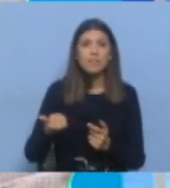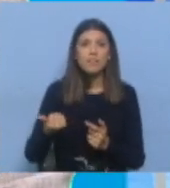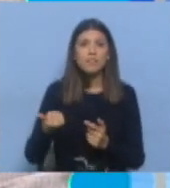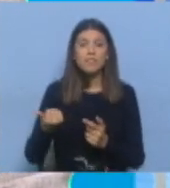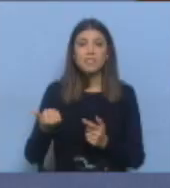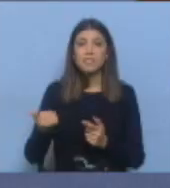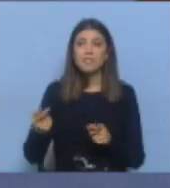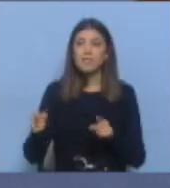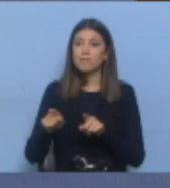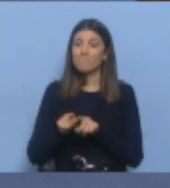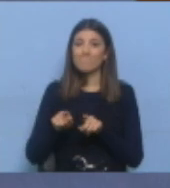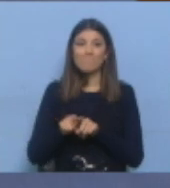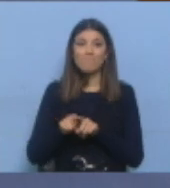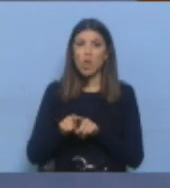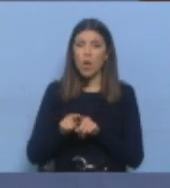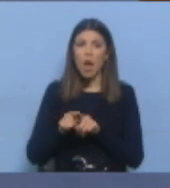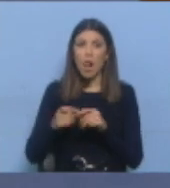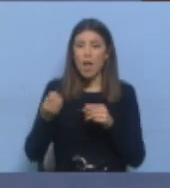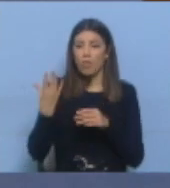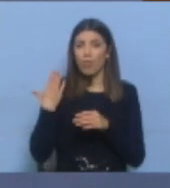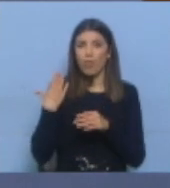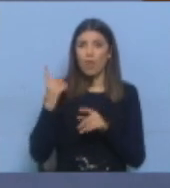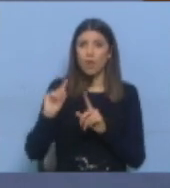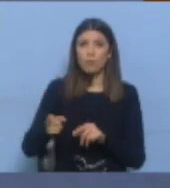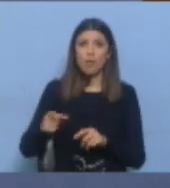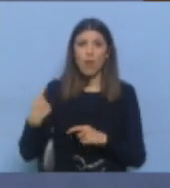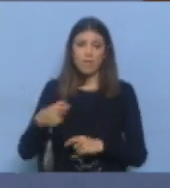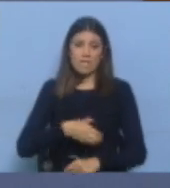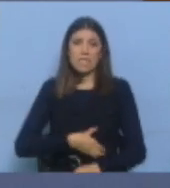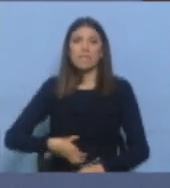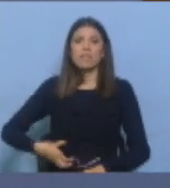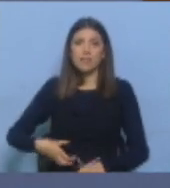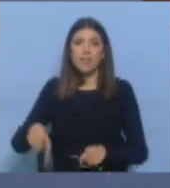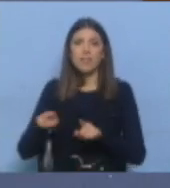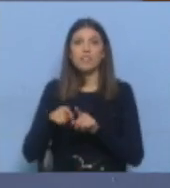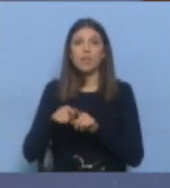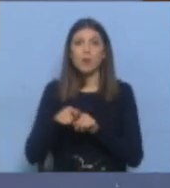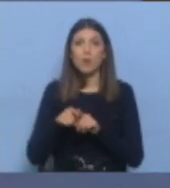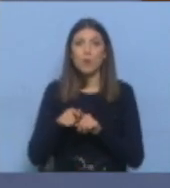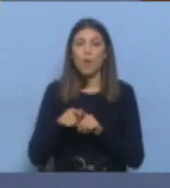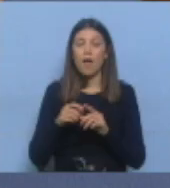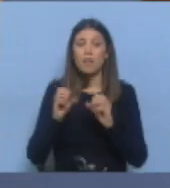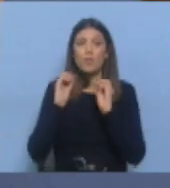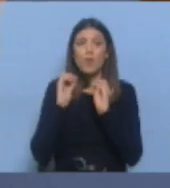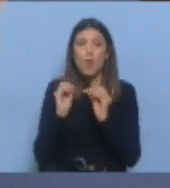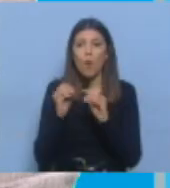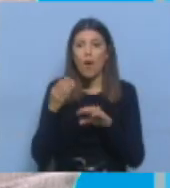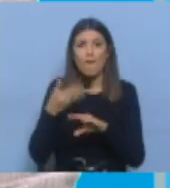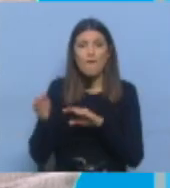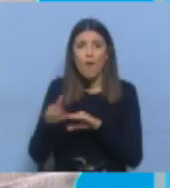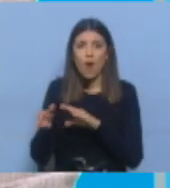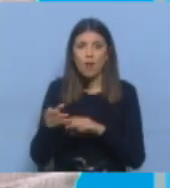Nova Guiné. Exatamente. Portanto, há uma mensagem clara, que não está ninguém de fora desta missão. Ou seja,